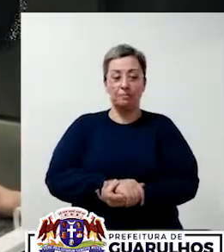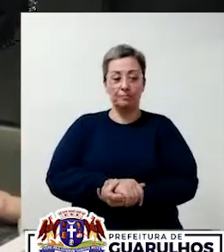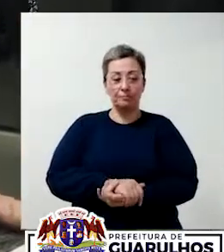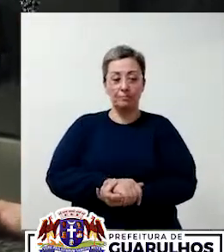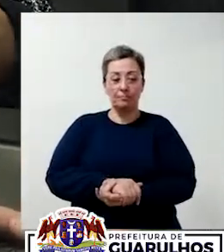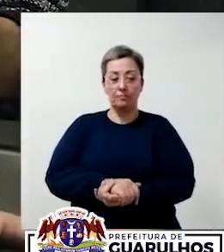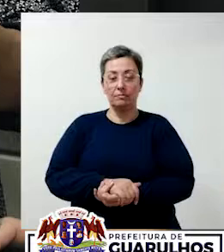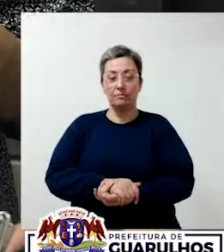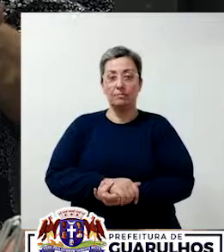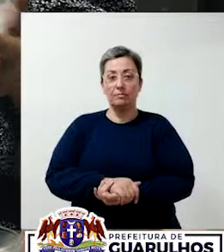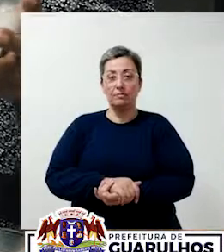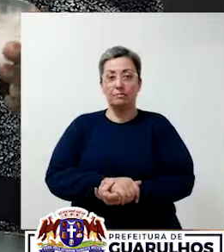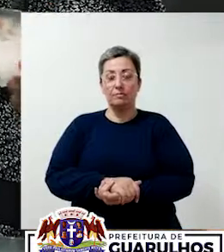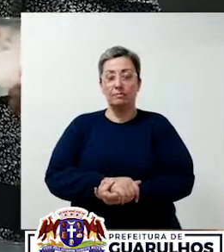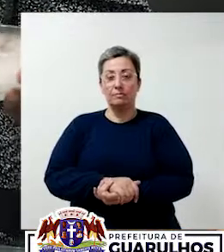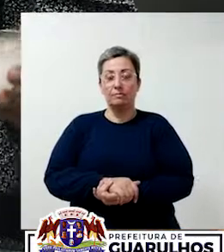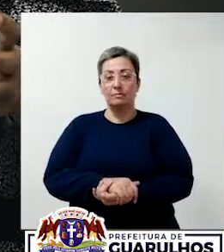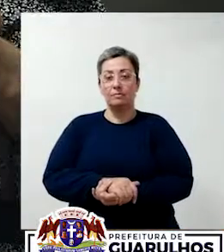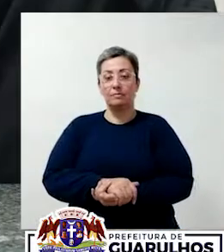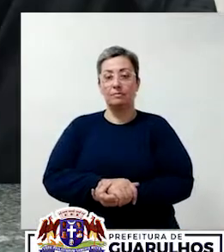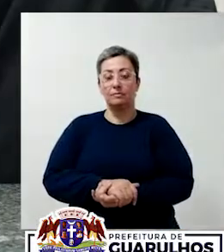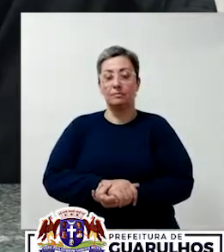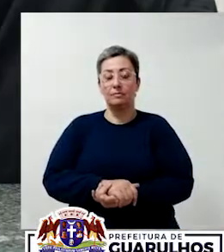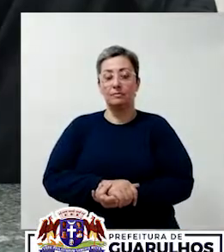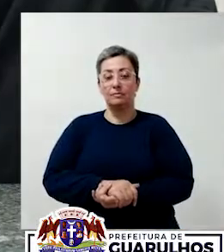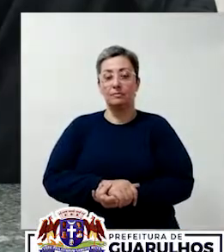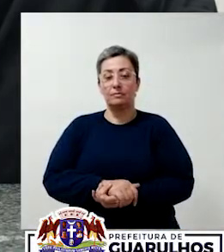um certo sabor nessa massa.